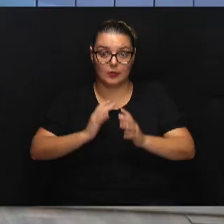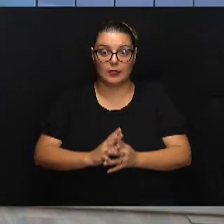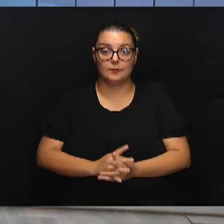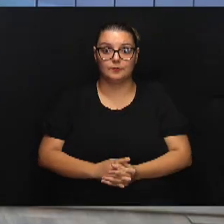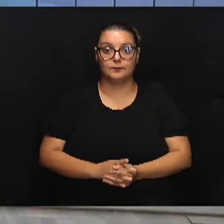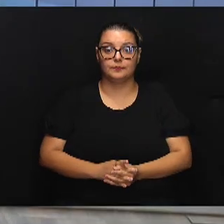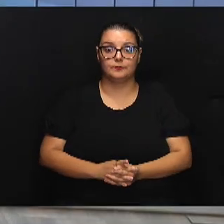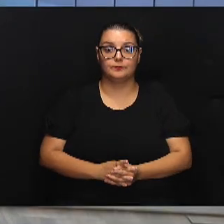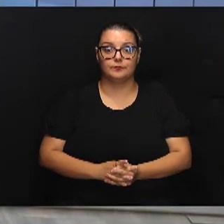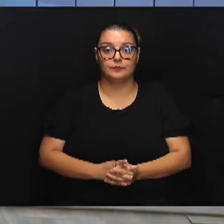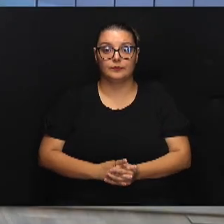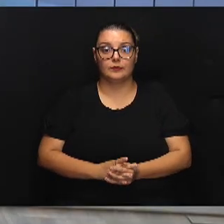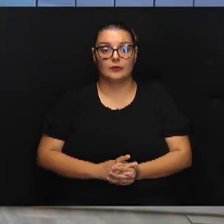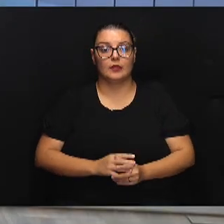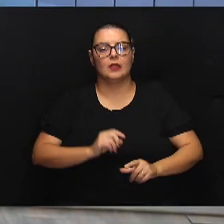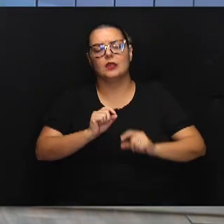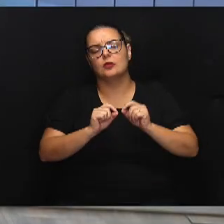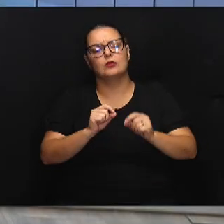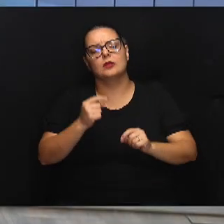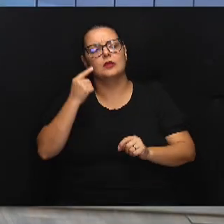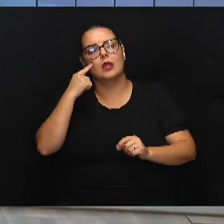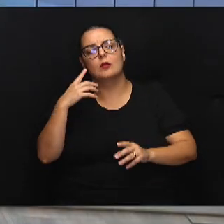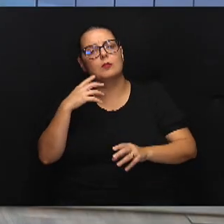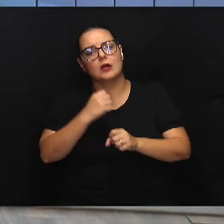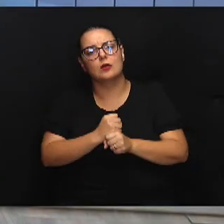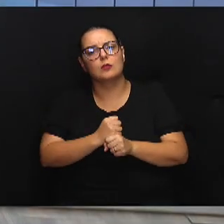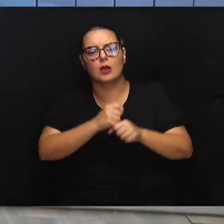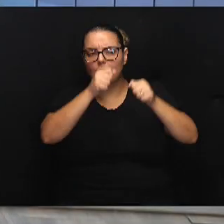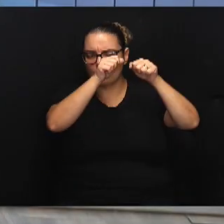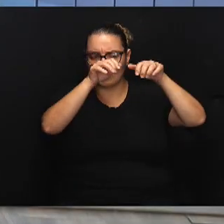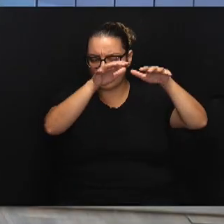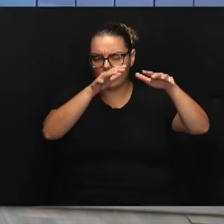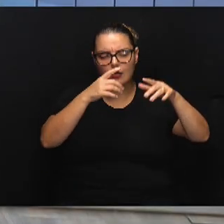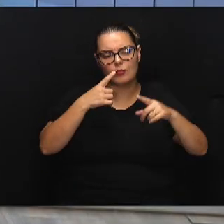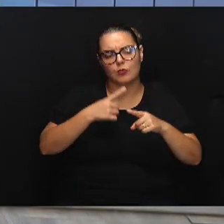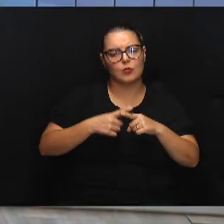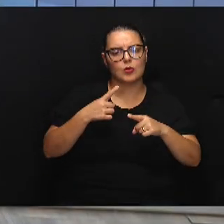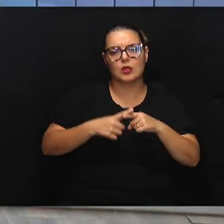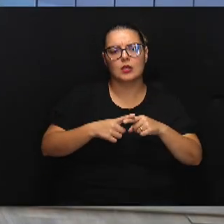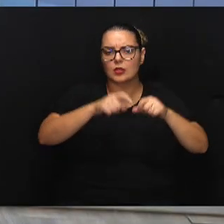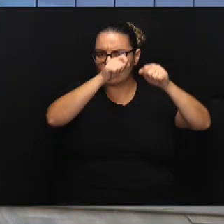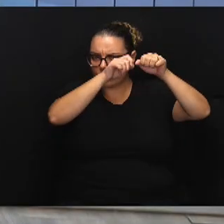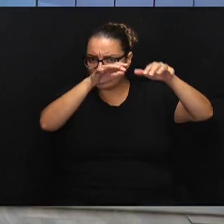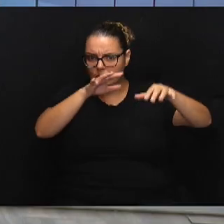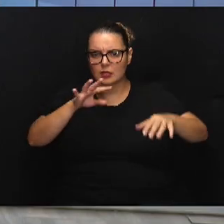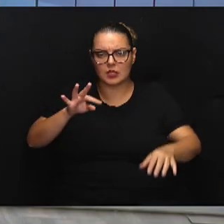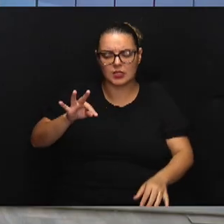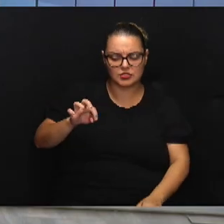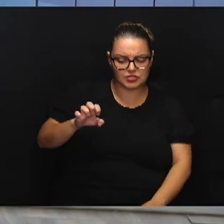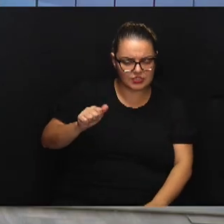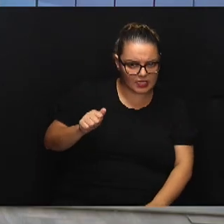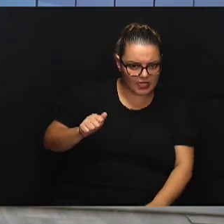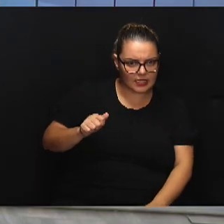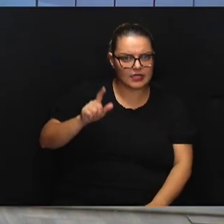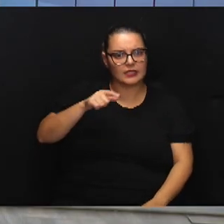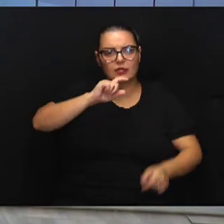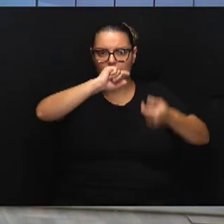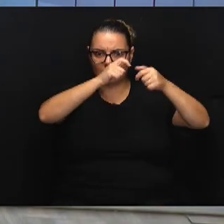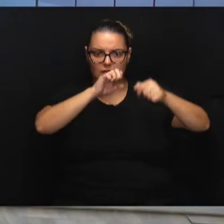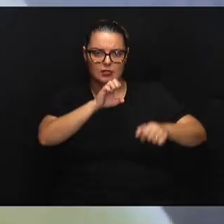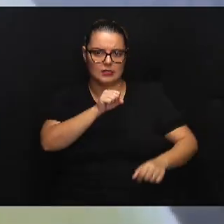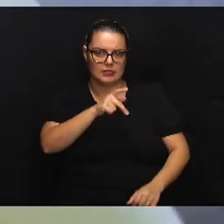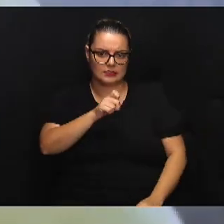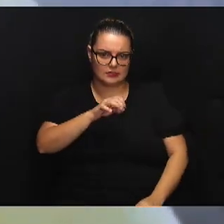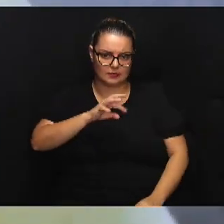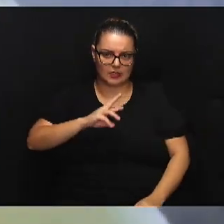O que é, de forma geral, né, o autismo e por que atualmente o autismo é chamado de TEA, que é o transtorno do